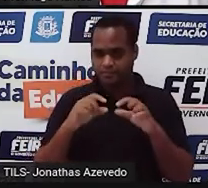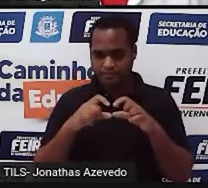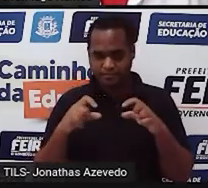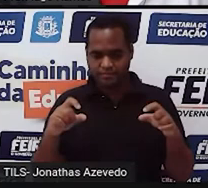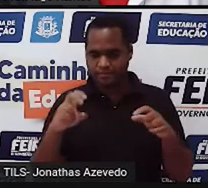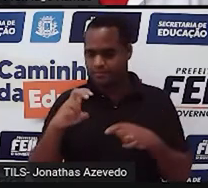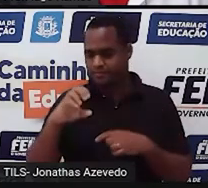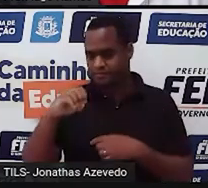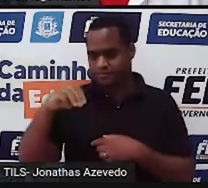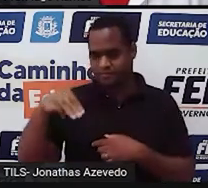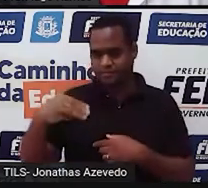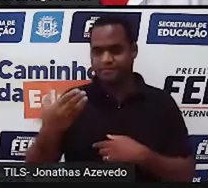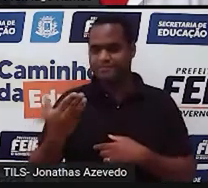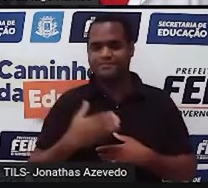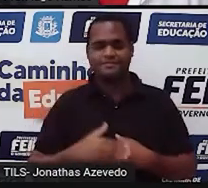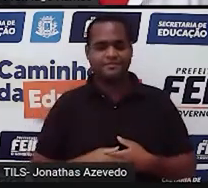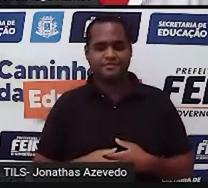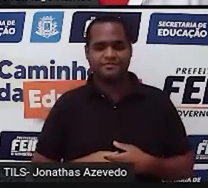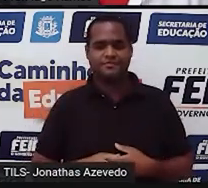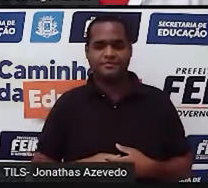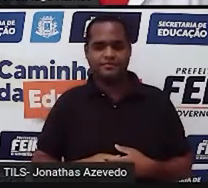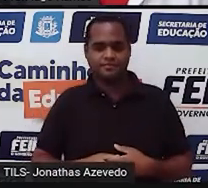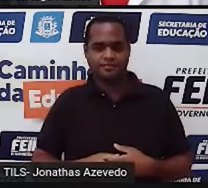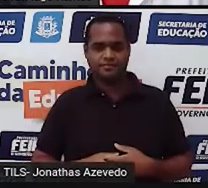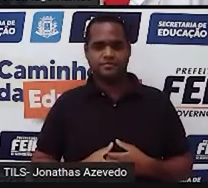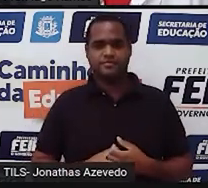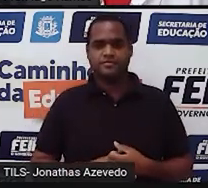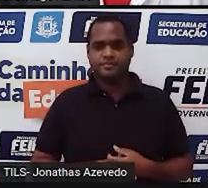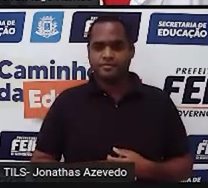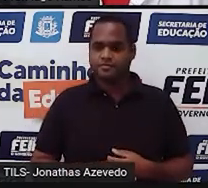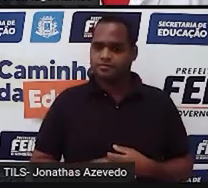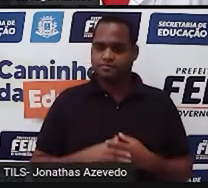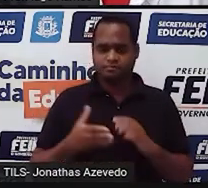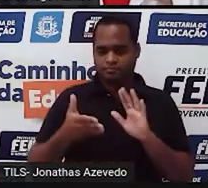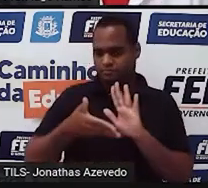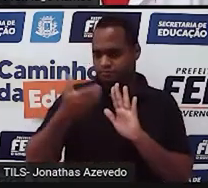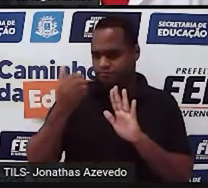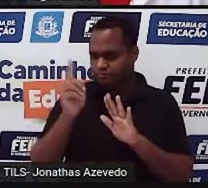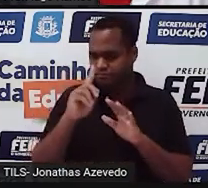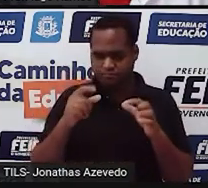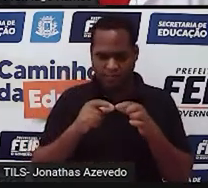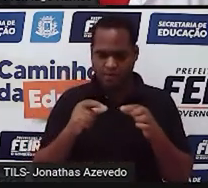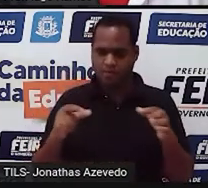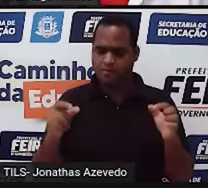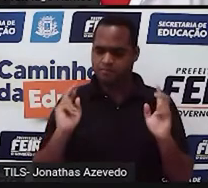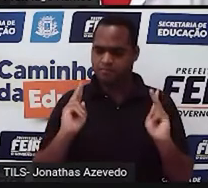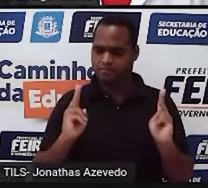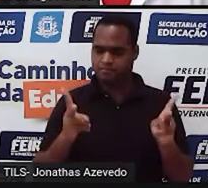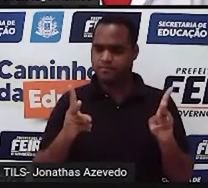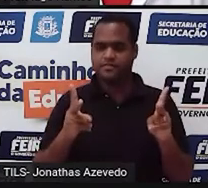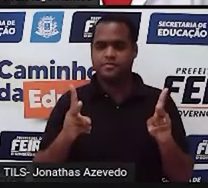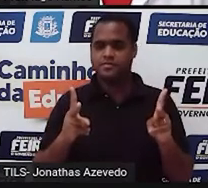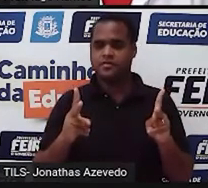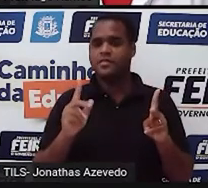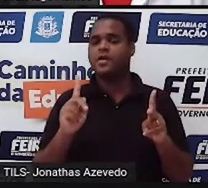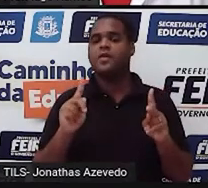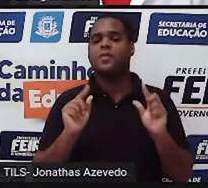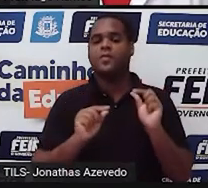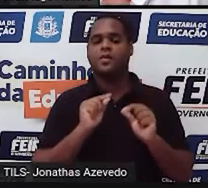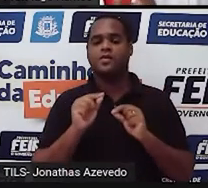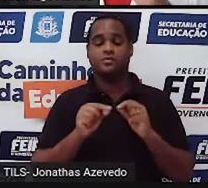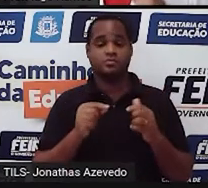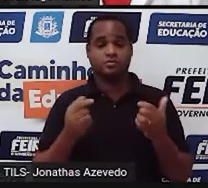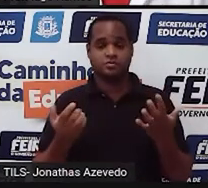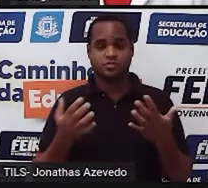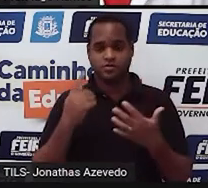tem cinco centímetros tá bom e não tira a régua deixa a régua aí e o que é que você vai fazer agora